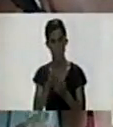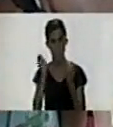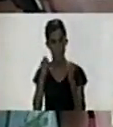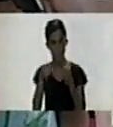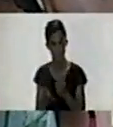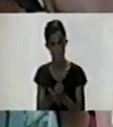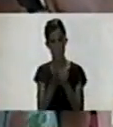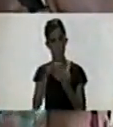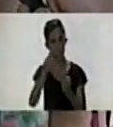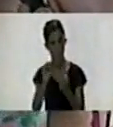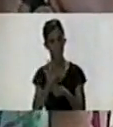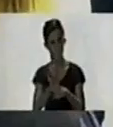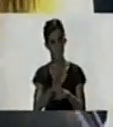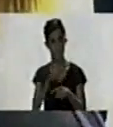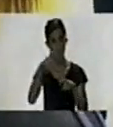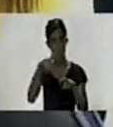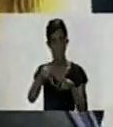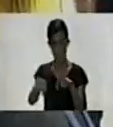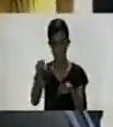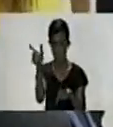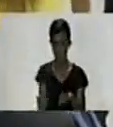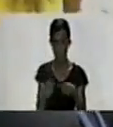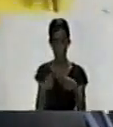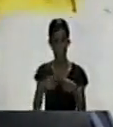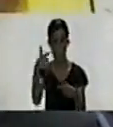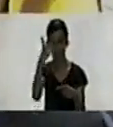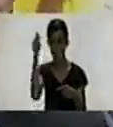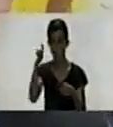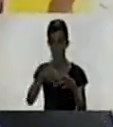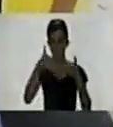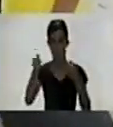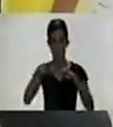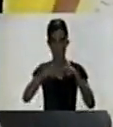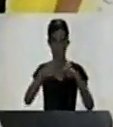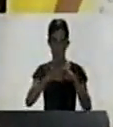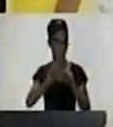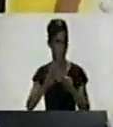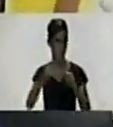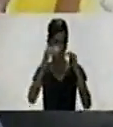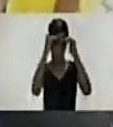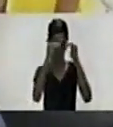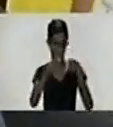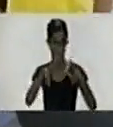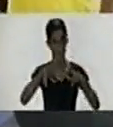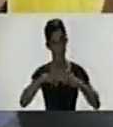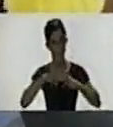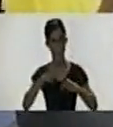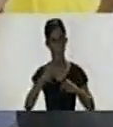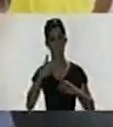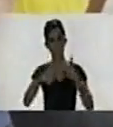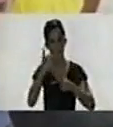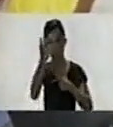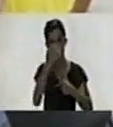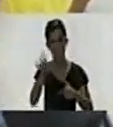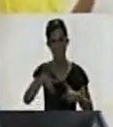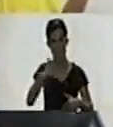se prestou. Eu vou ajudar. Sou o Dr. Deodalto porque eu não vejo outro para melhorar Belfor Roxo. Belfor Roxo merece respeito. É um homem que trabalha